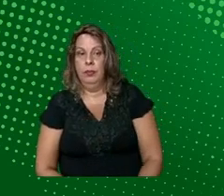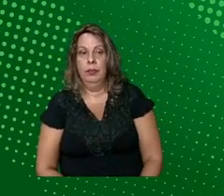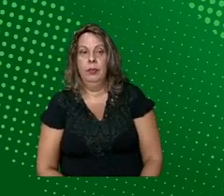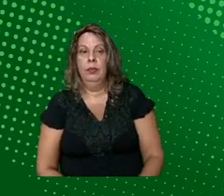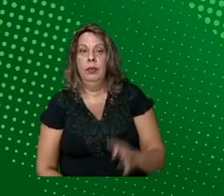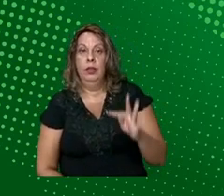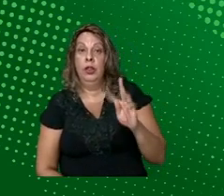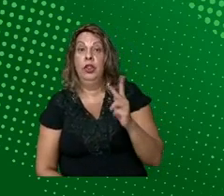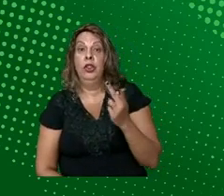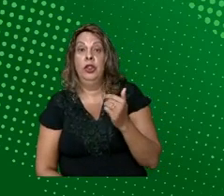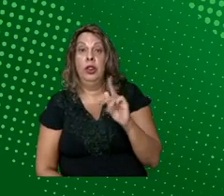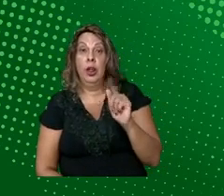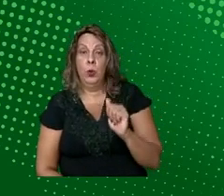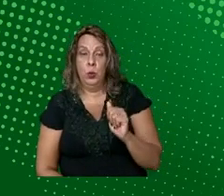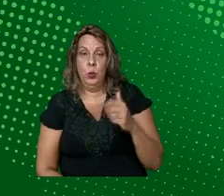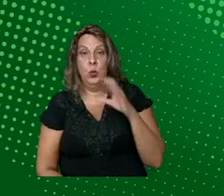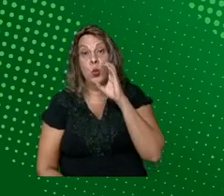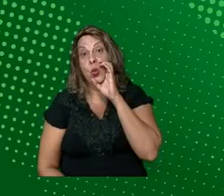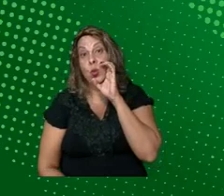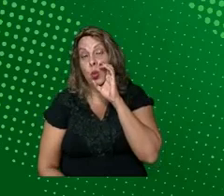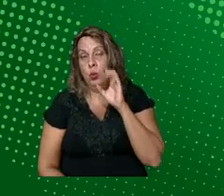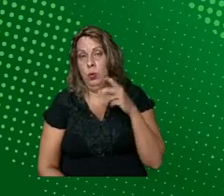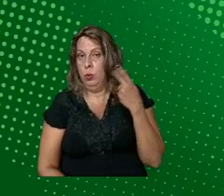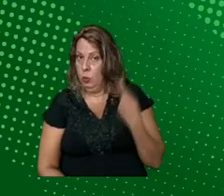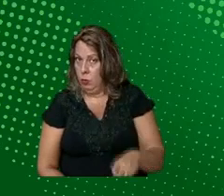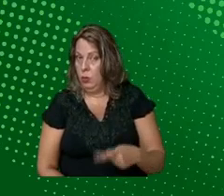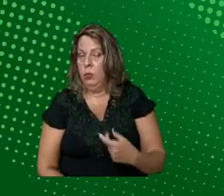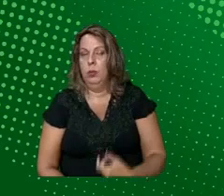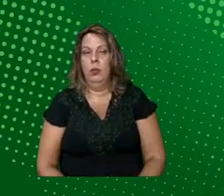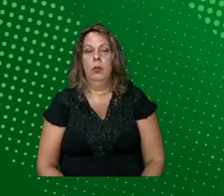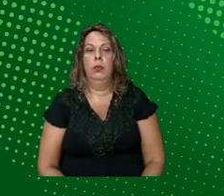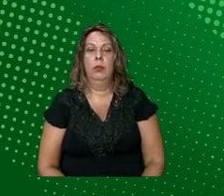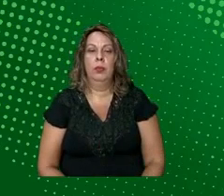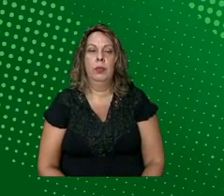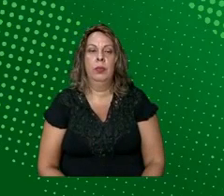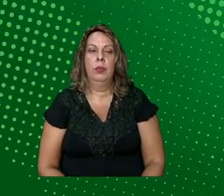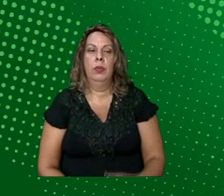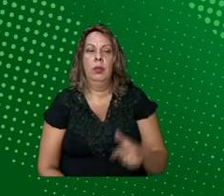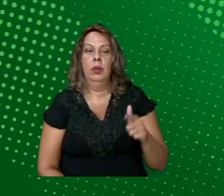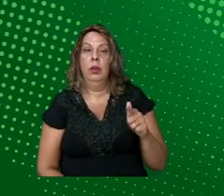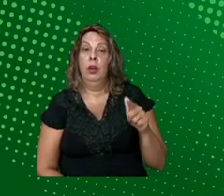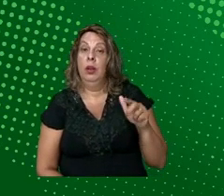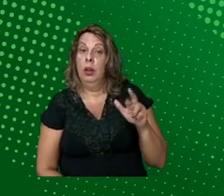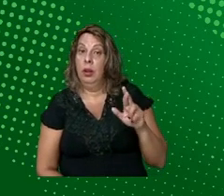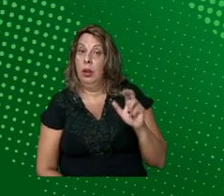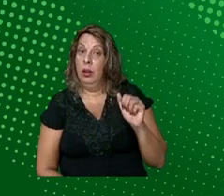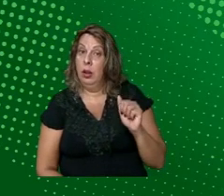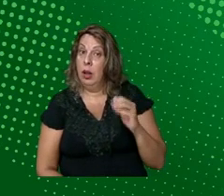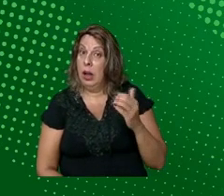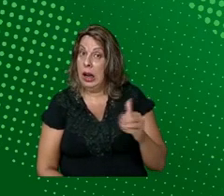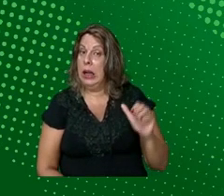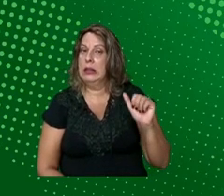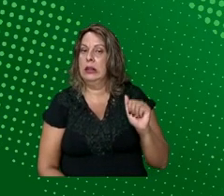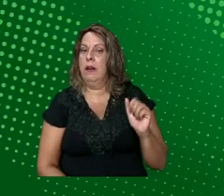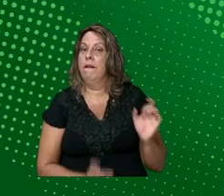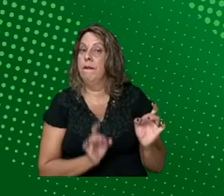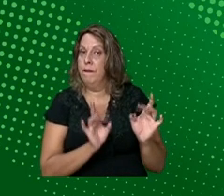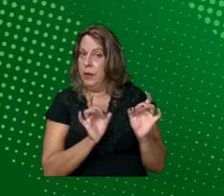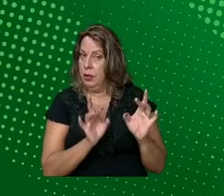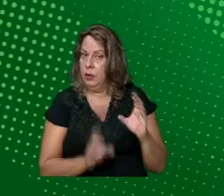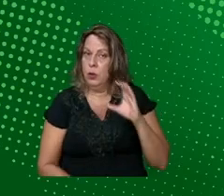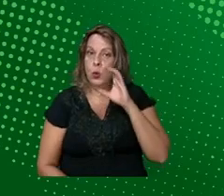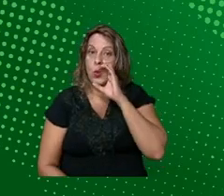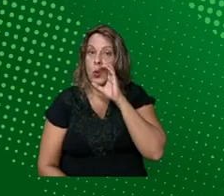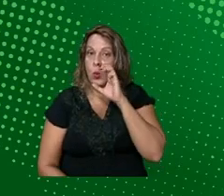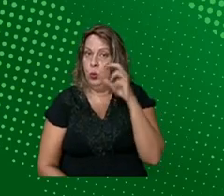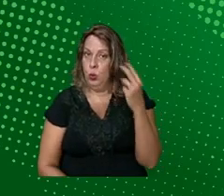138342. Tiago Felipe dos Santos, aqui de Socorro, Parque dos Faróis. A graça do Caju Cap, que é a pé quente lá da Regional